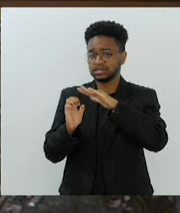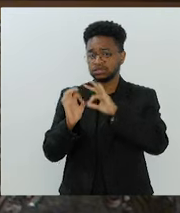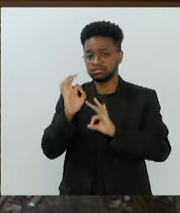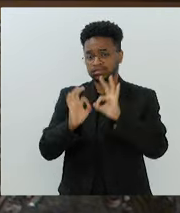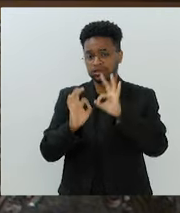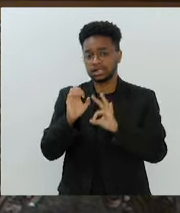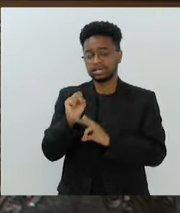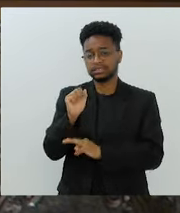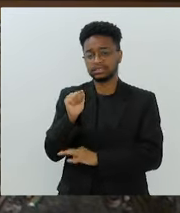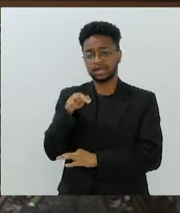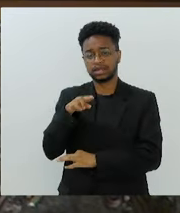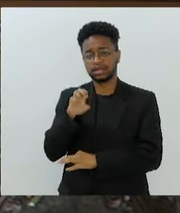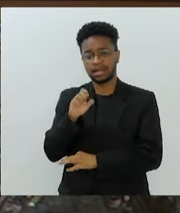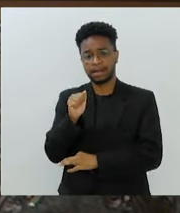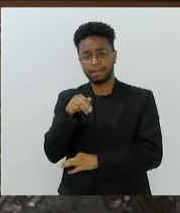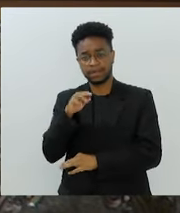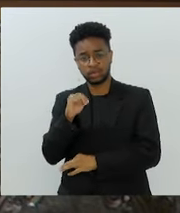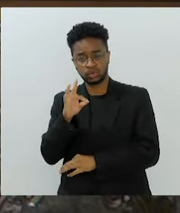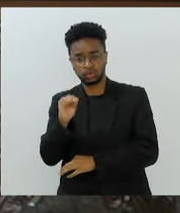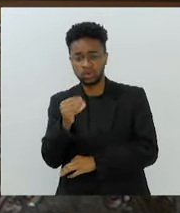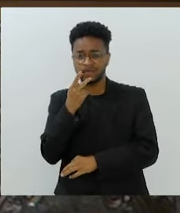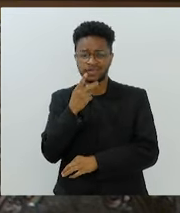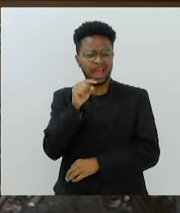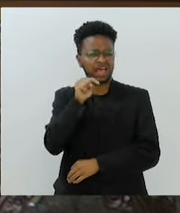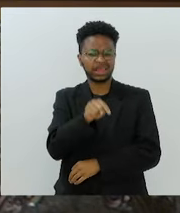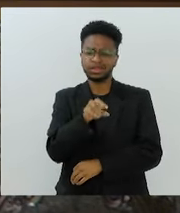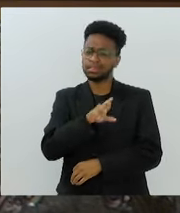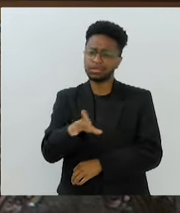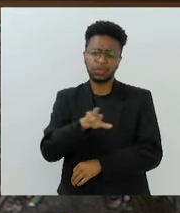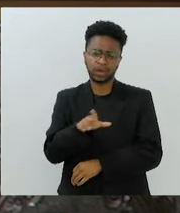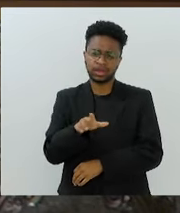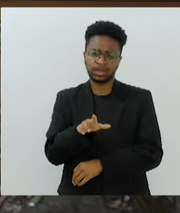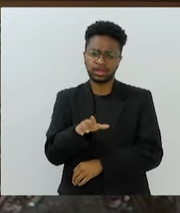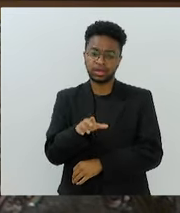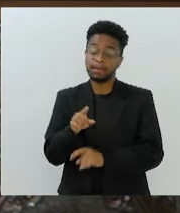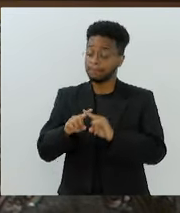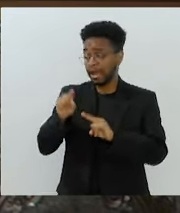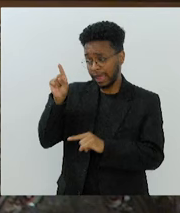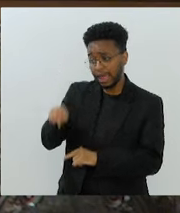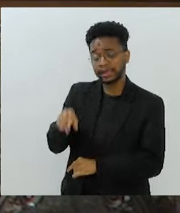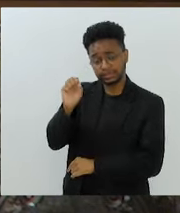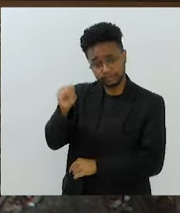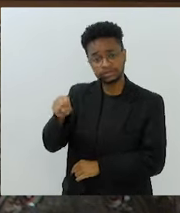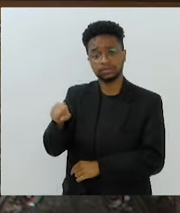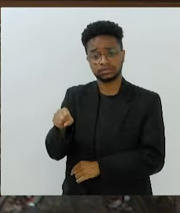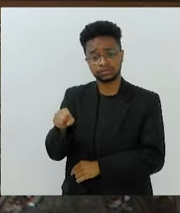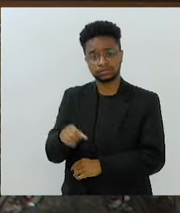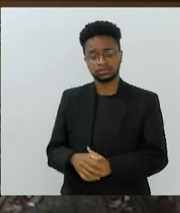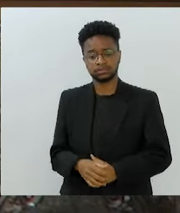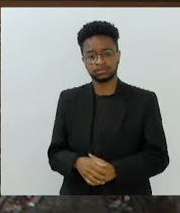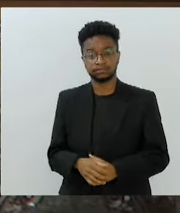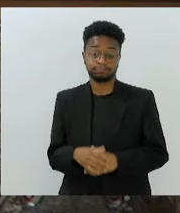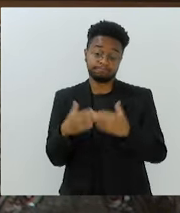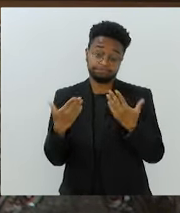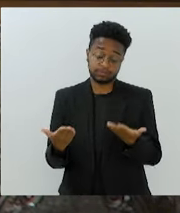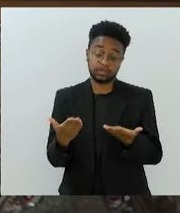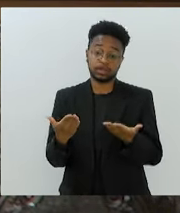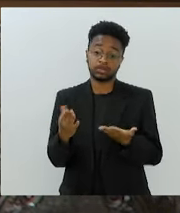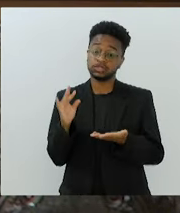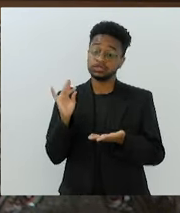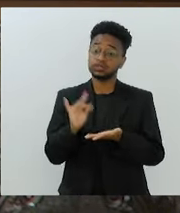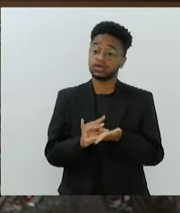diz que faz o saneamento, diz que isso aqui não é. Eu digo, mas é, André. Bom, fato é